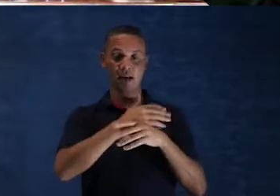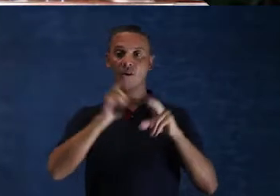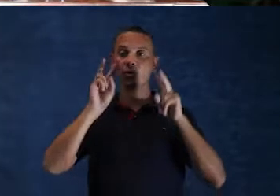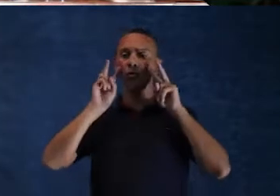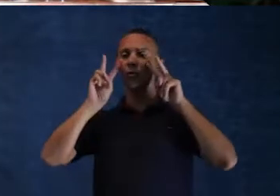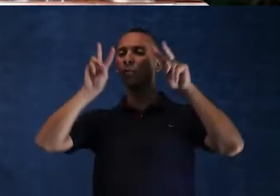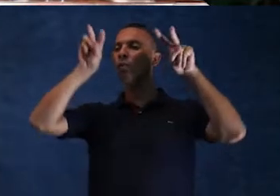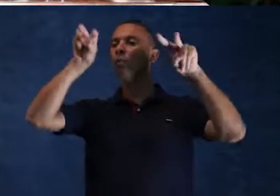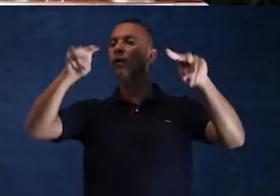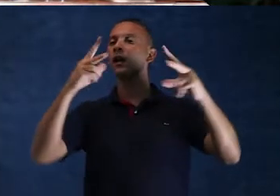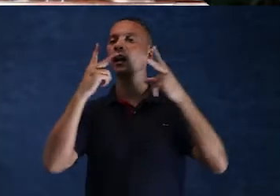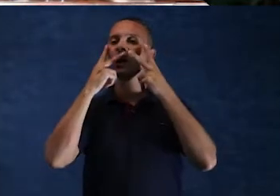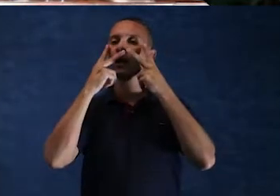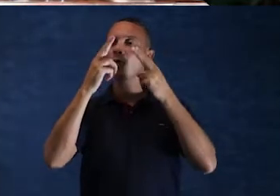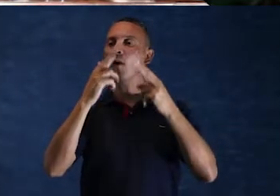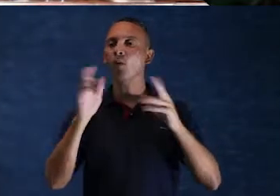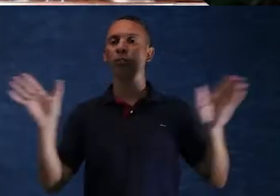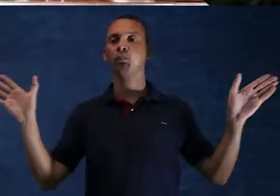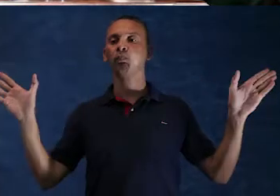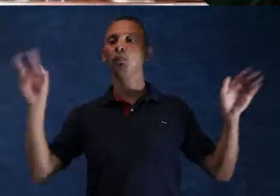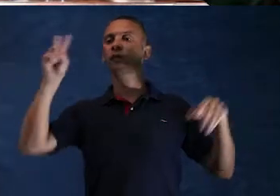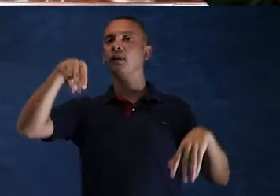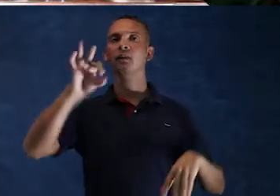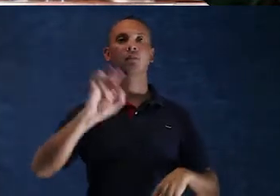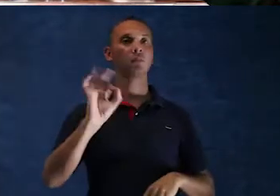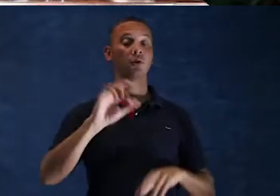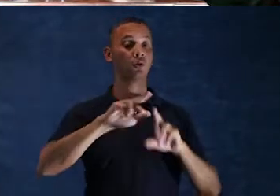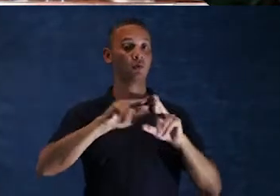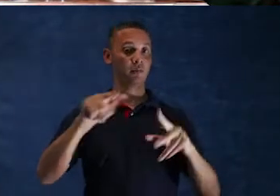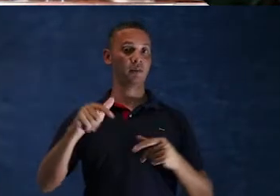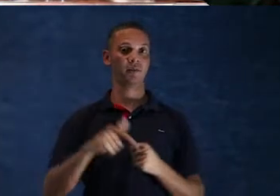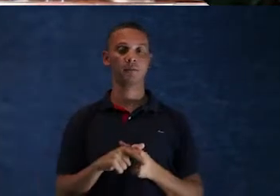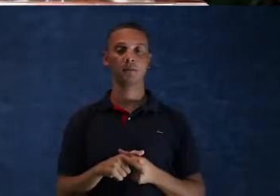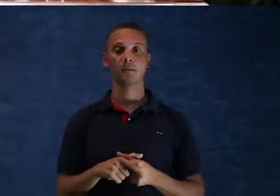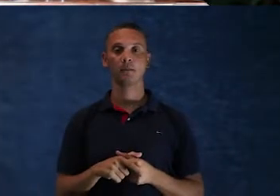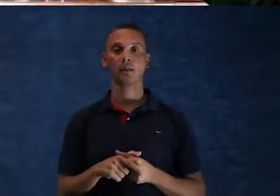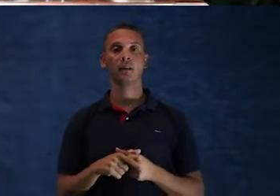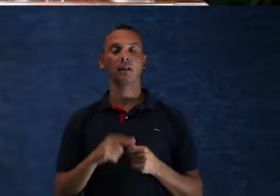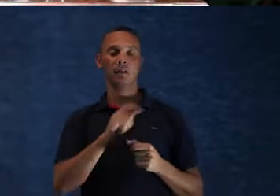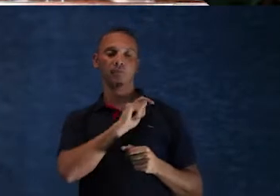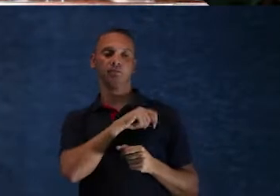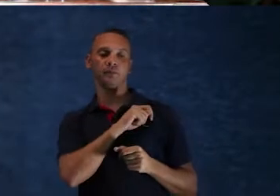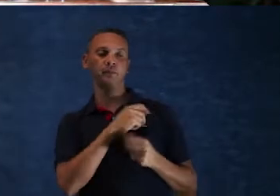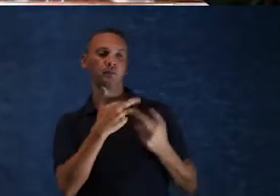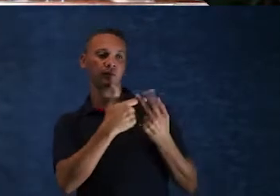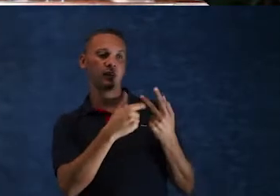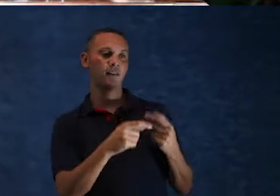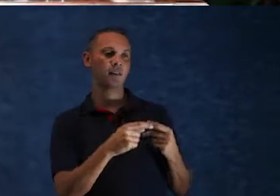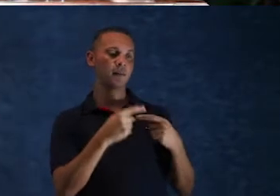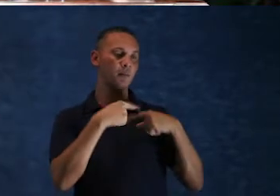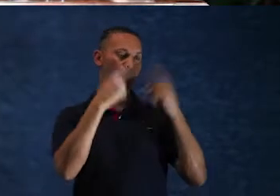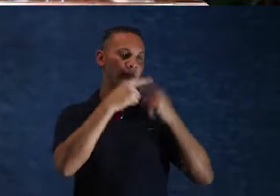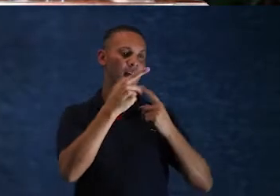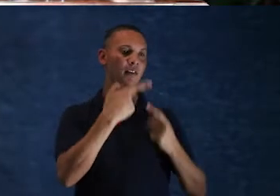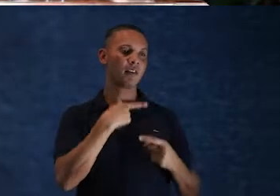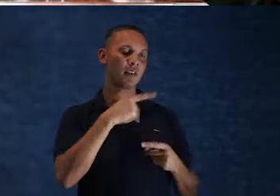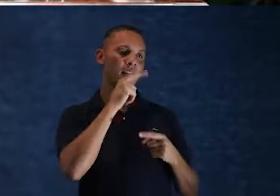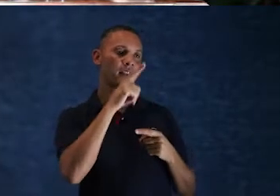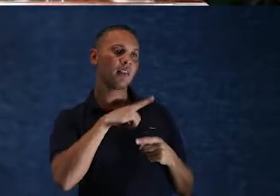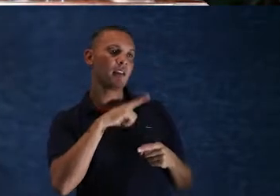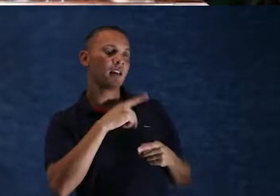Rubem Fonseca, dá continuidade a essa tradição crítica que tem, na narrativa policial, um ponto